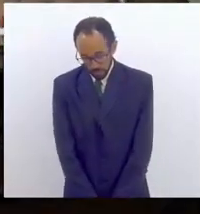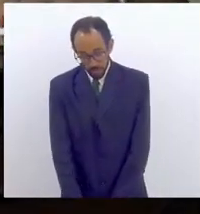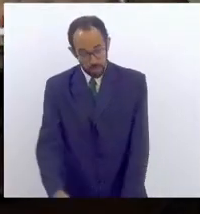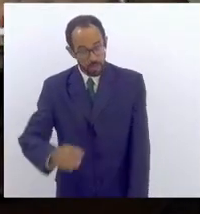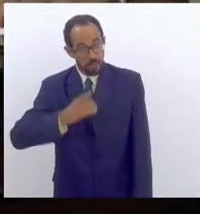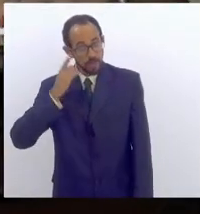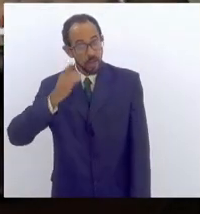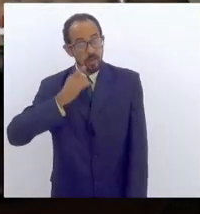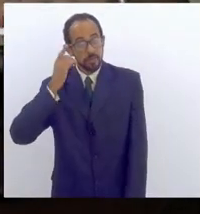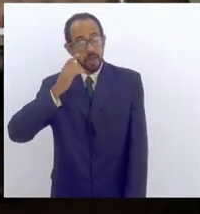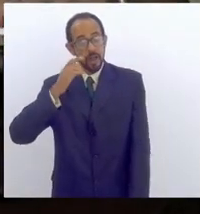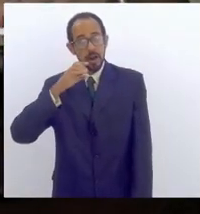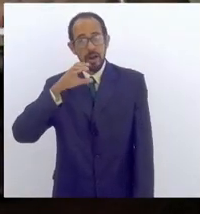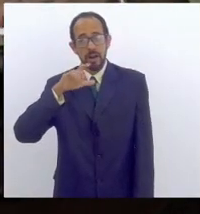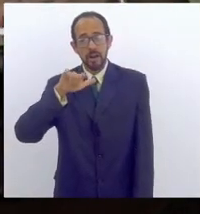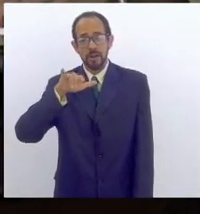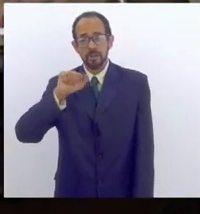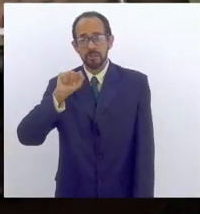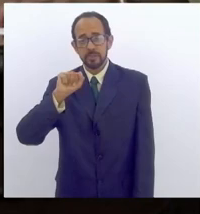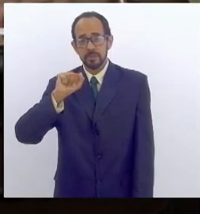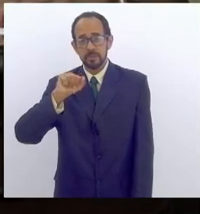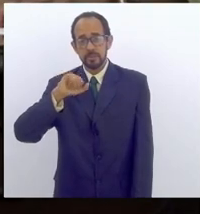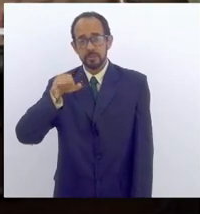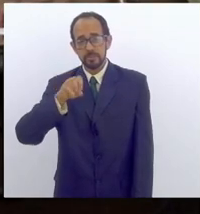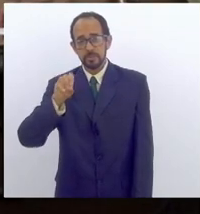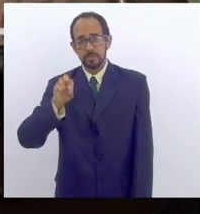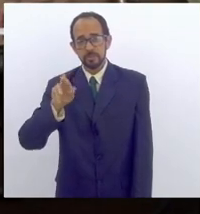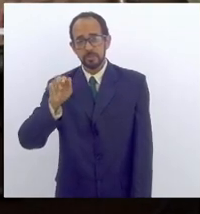Deputada Célia Jordão.